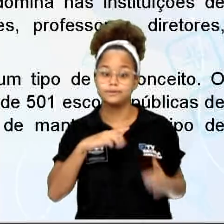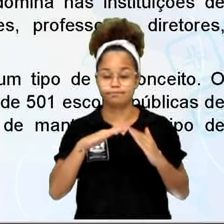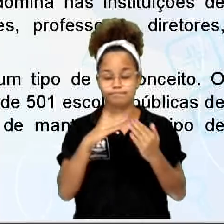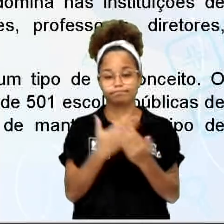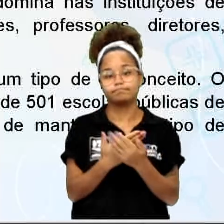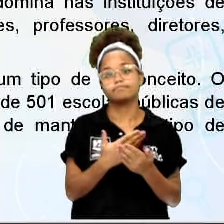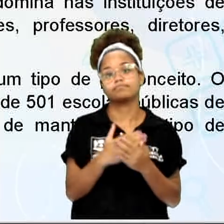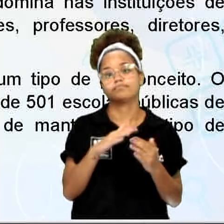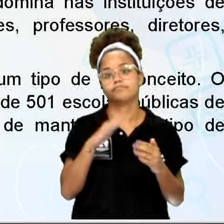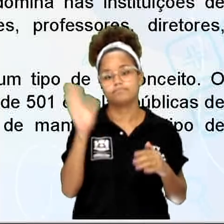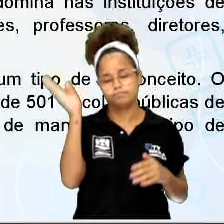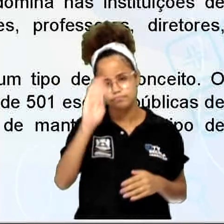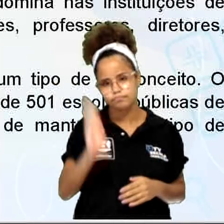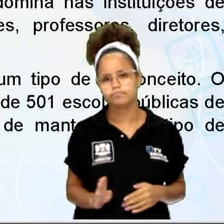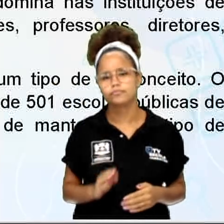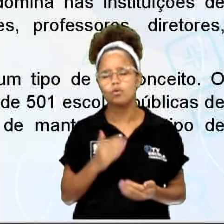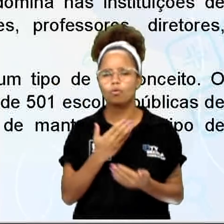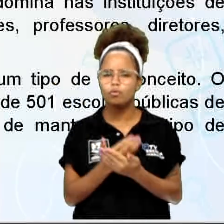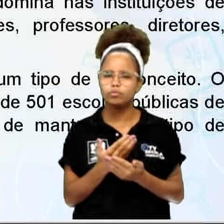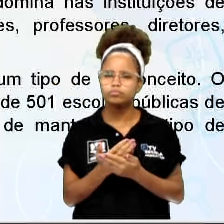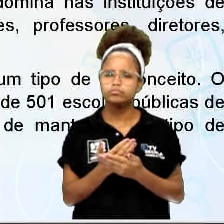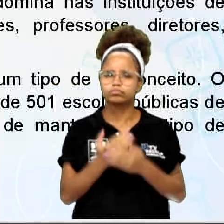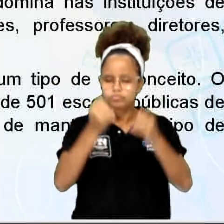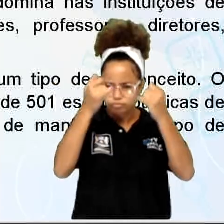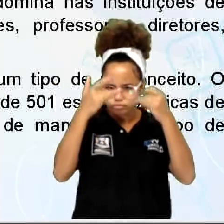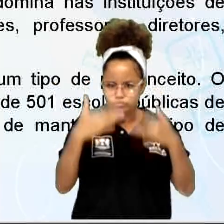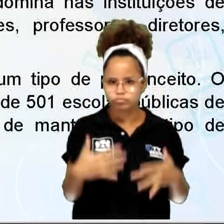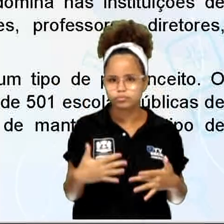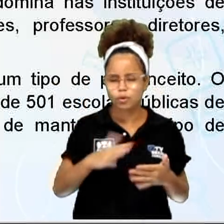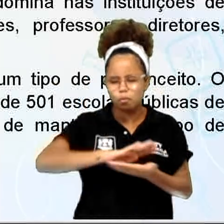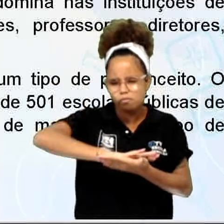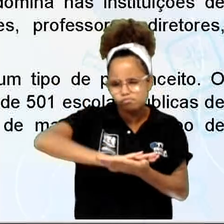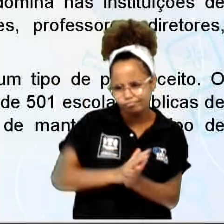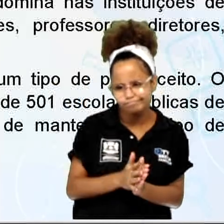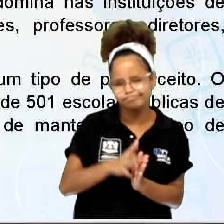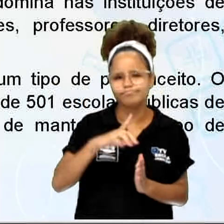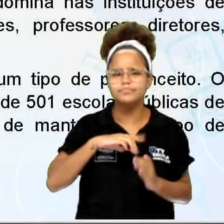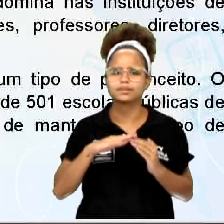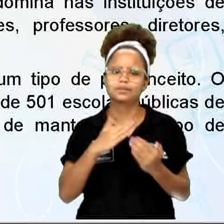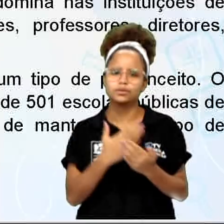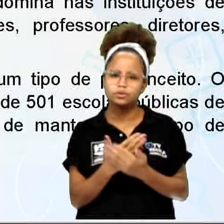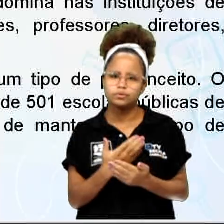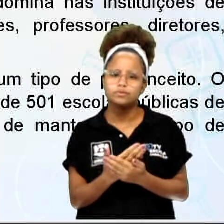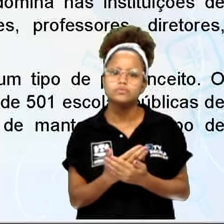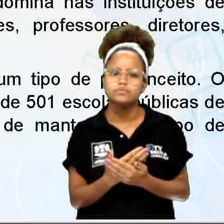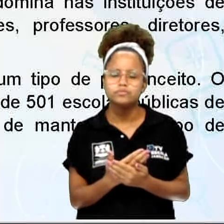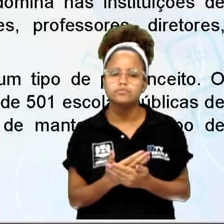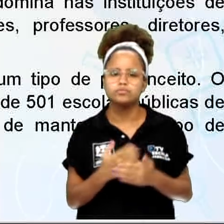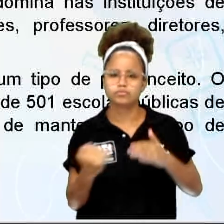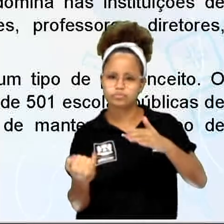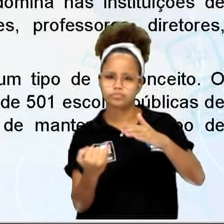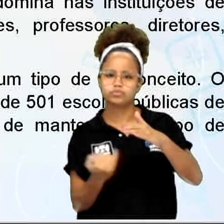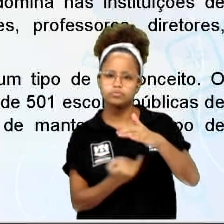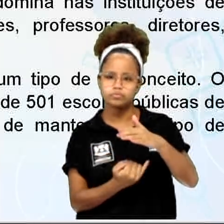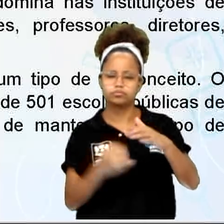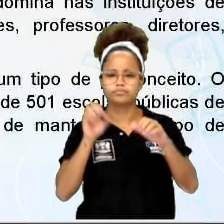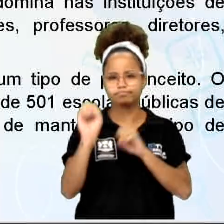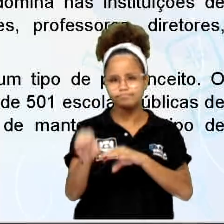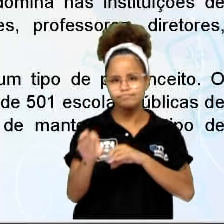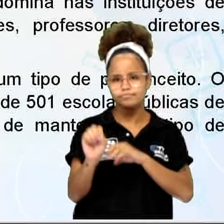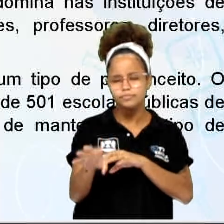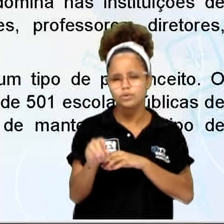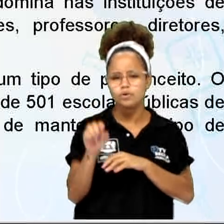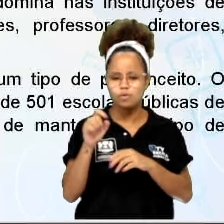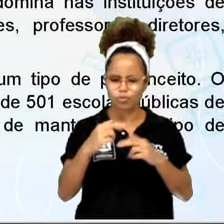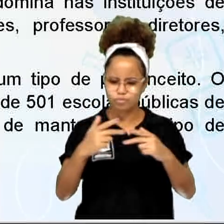brasileiras. O estudo constatou que o preconceito predomina nas instituições de ensino, onde esse tipo de atitude